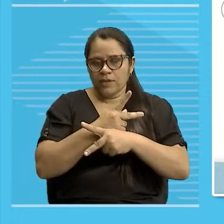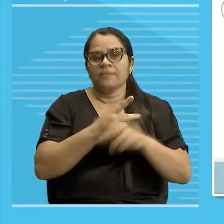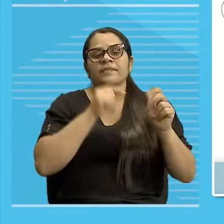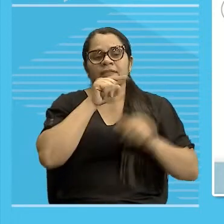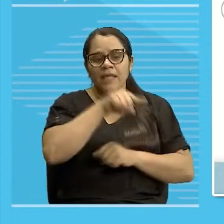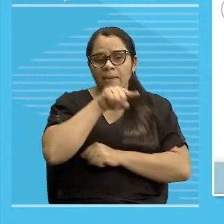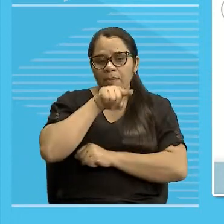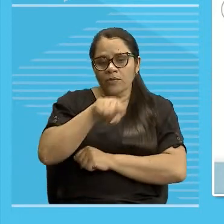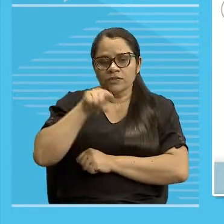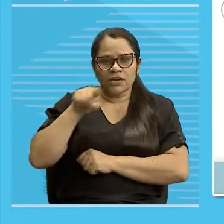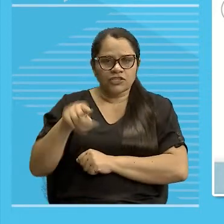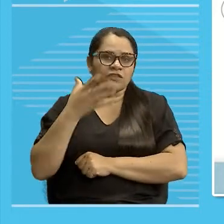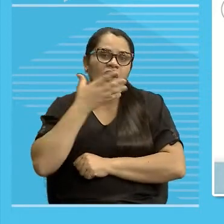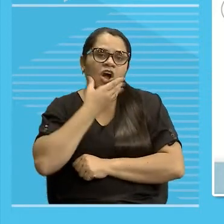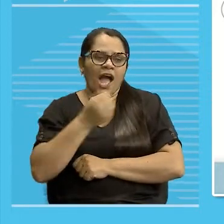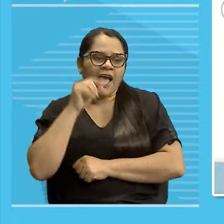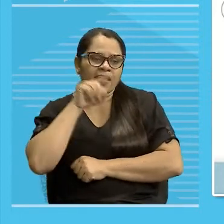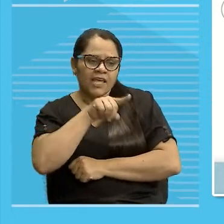Ó.